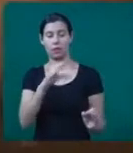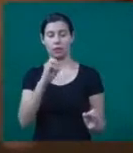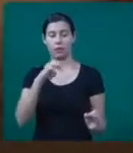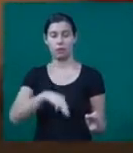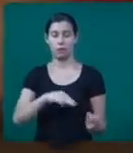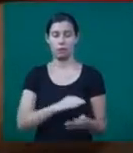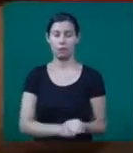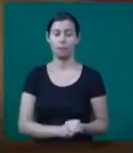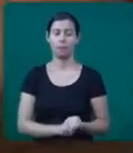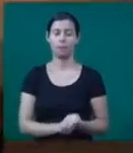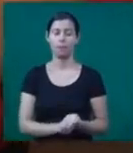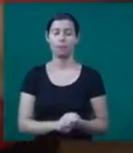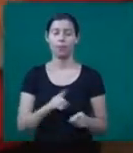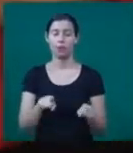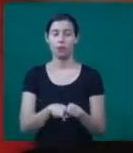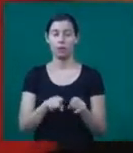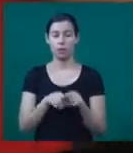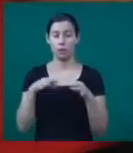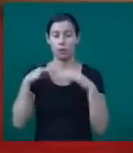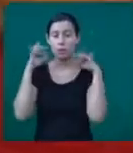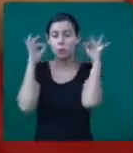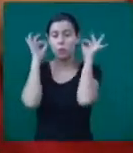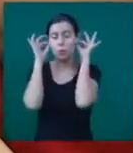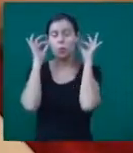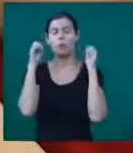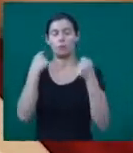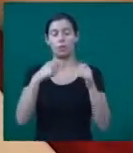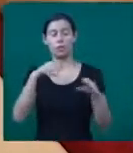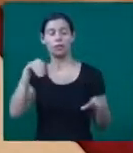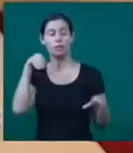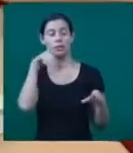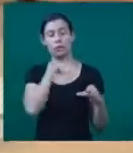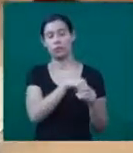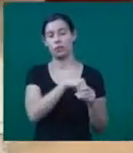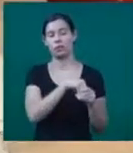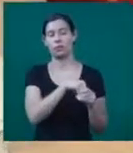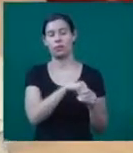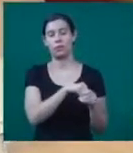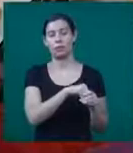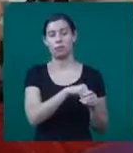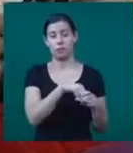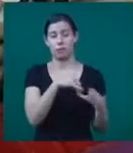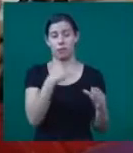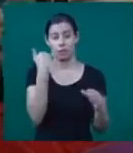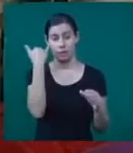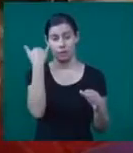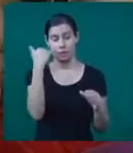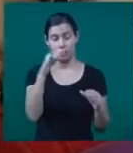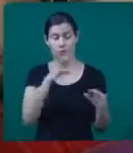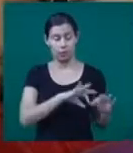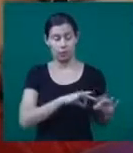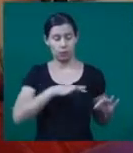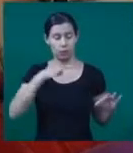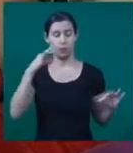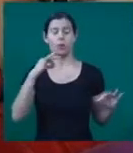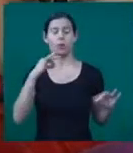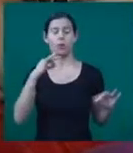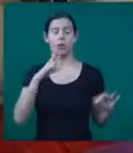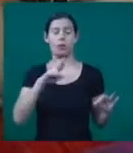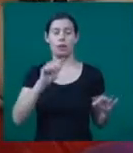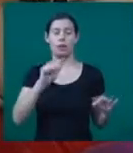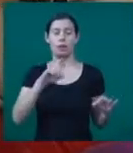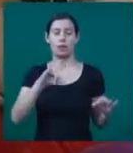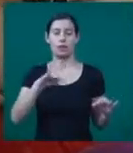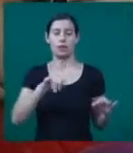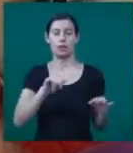celular também deve ficar dentro da capa protetora para não ser um condutor de radiação. Com isso, a hora que eu colocar no ouvido, ele